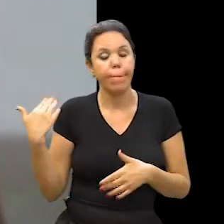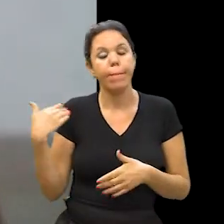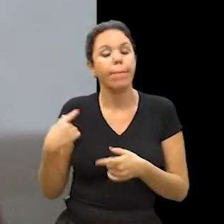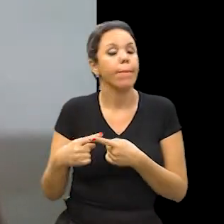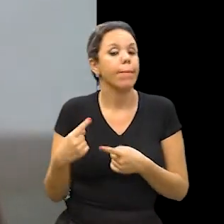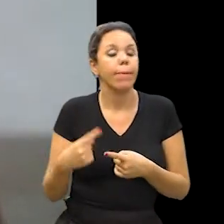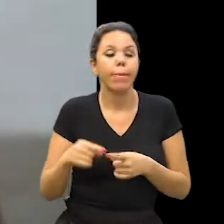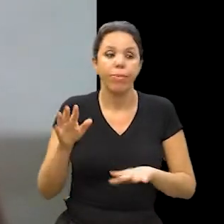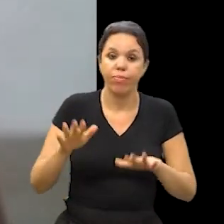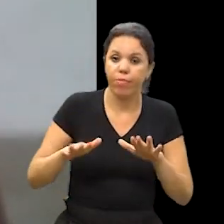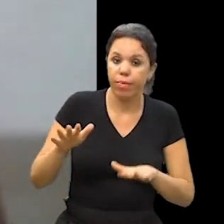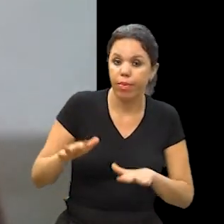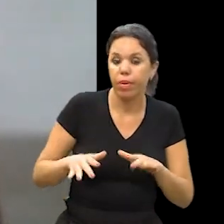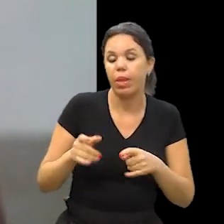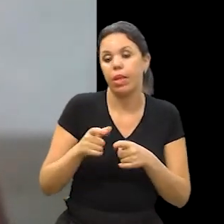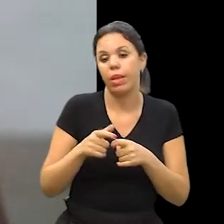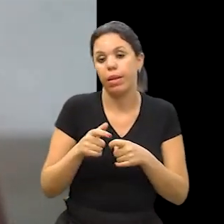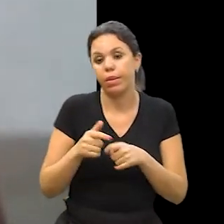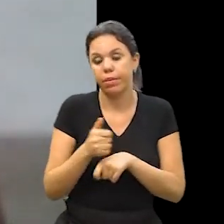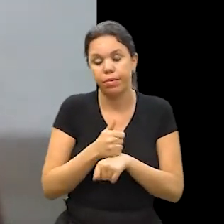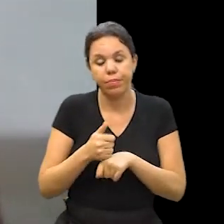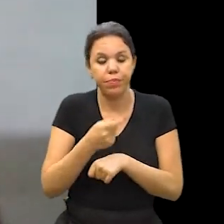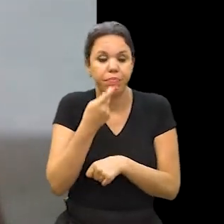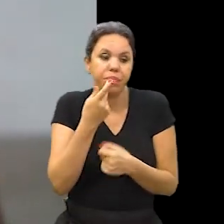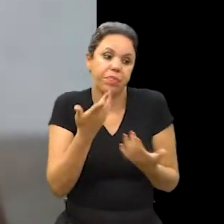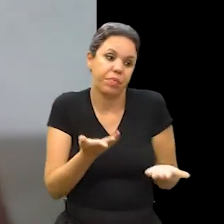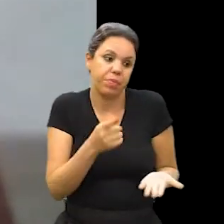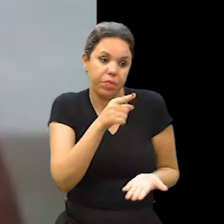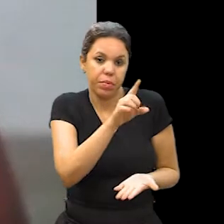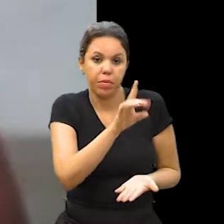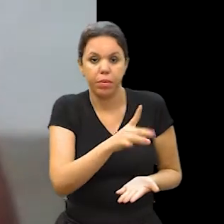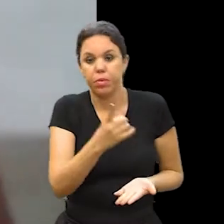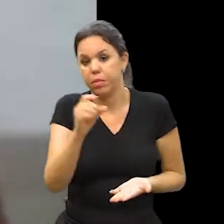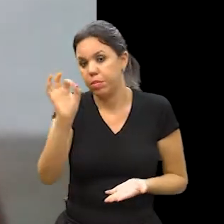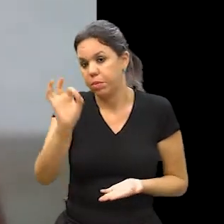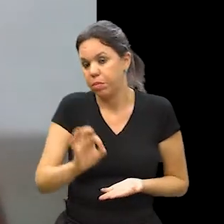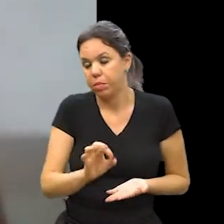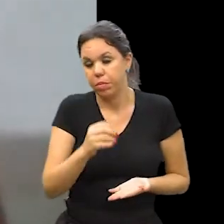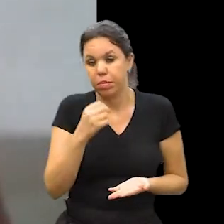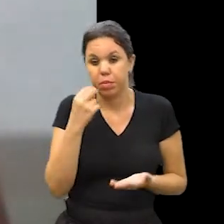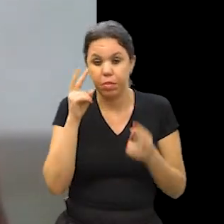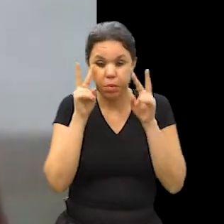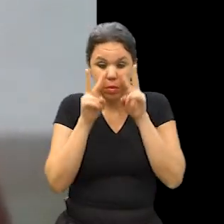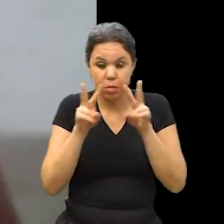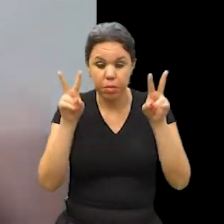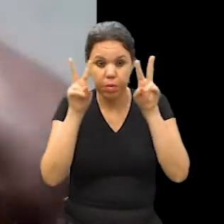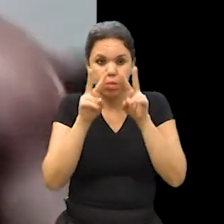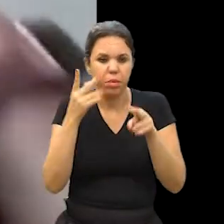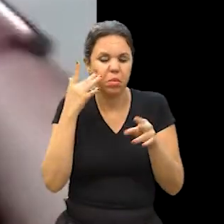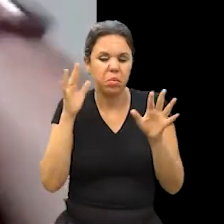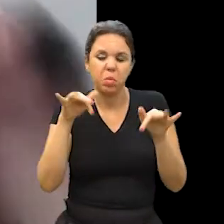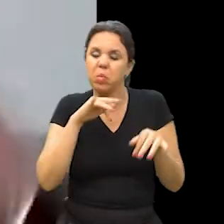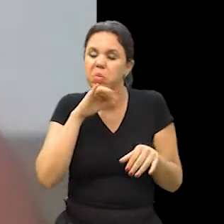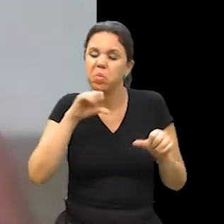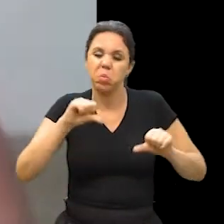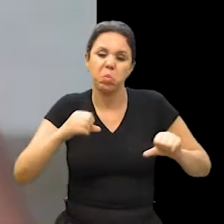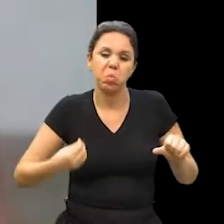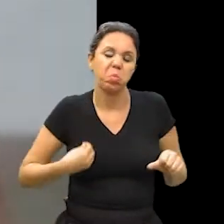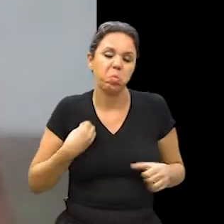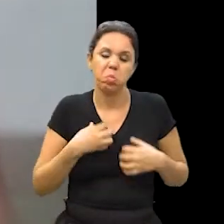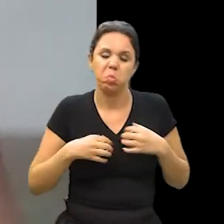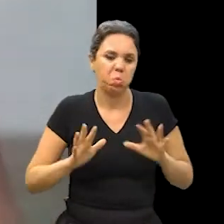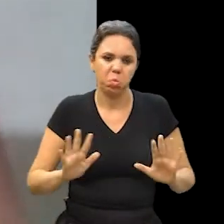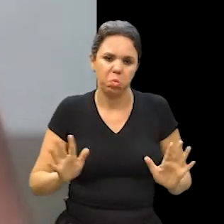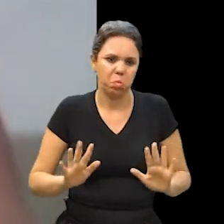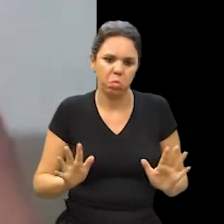porque muitas vezes os médicos, né, acabam falando, você só tem 10% de visão, e a pessoa acha que é o fim da vida, né? Só